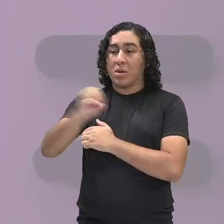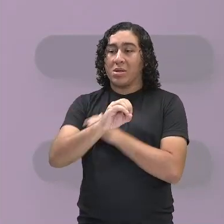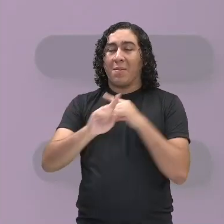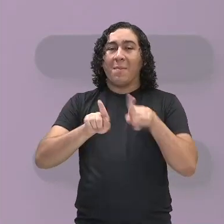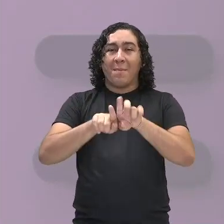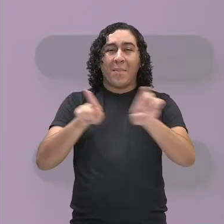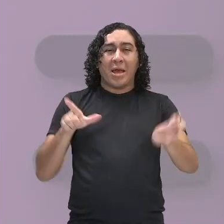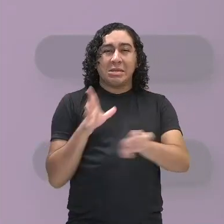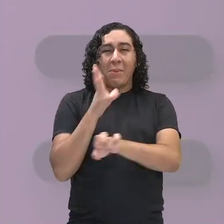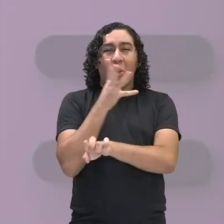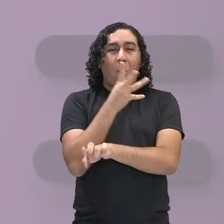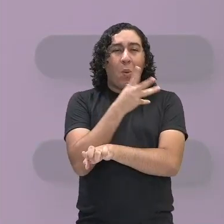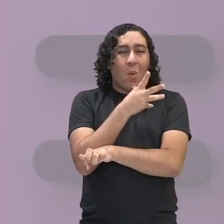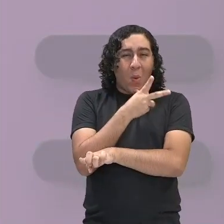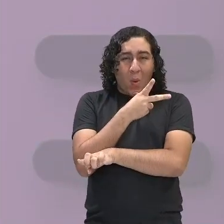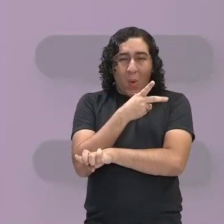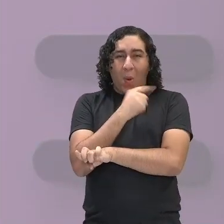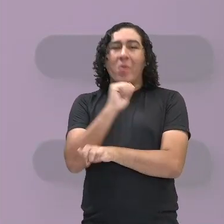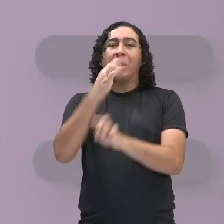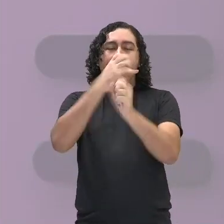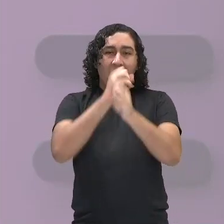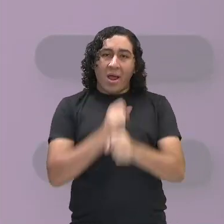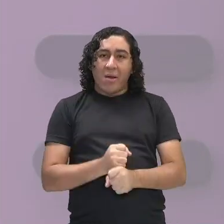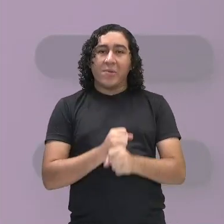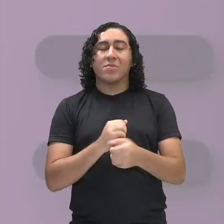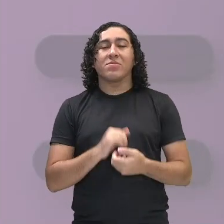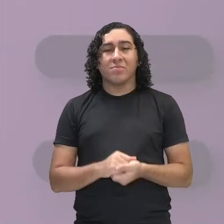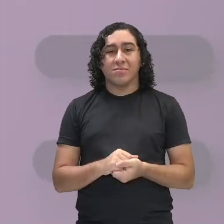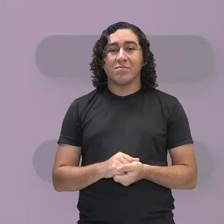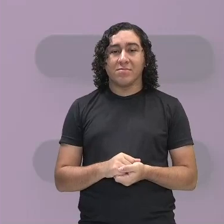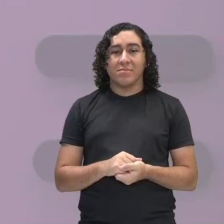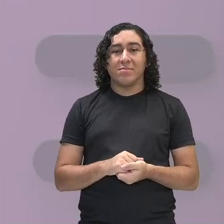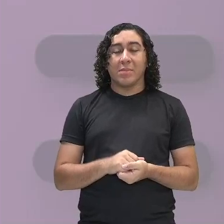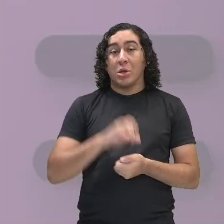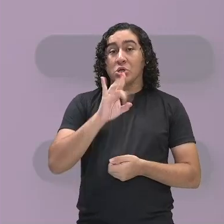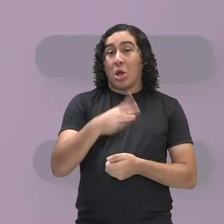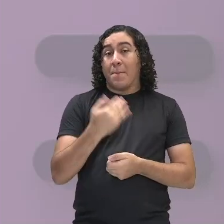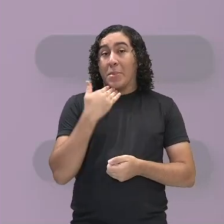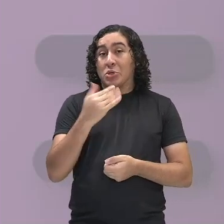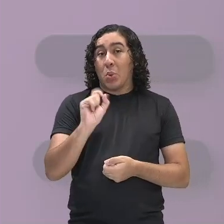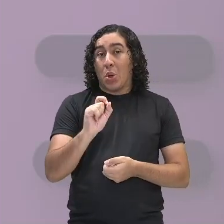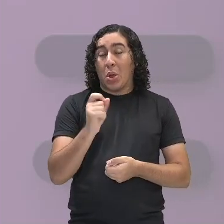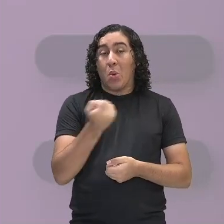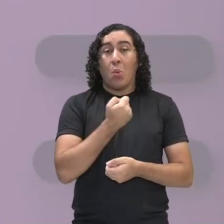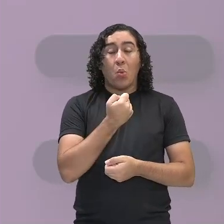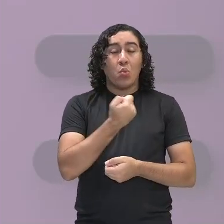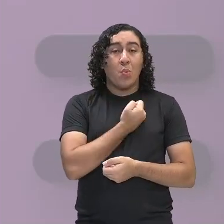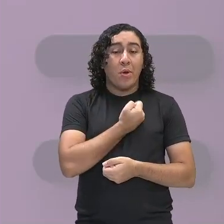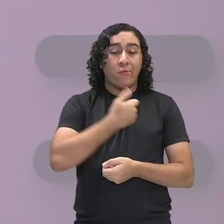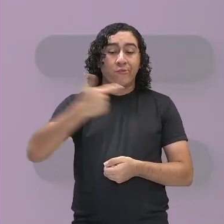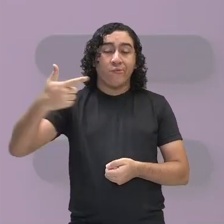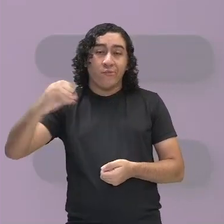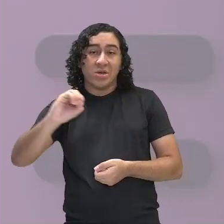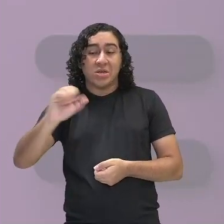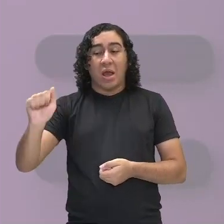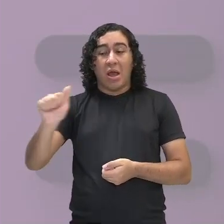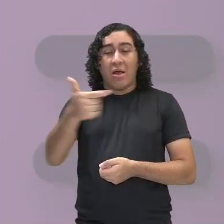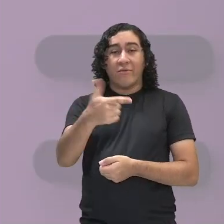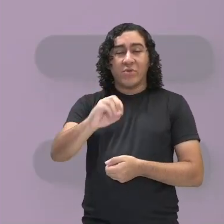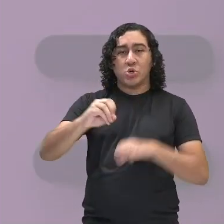eu demoraria algum tempo para fazer essa operação. E olha que ele só pediu ali o 20º termo, ele poderia ter pedido, sei